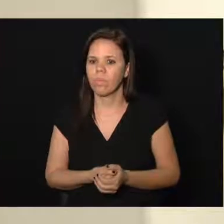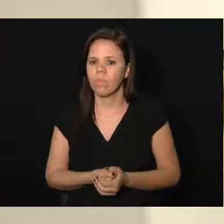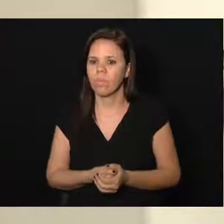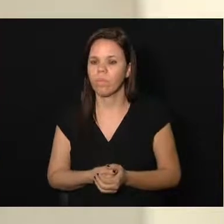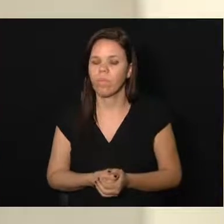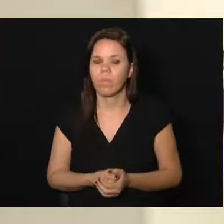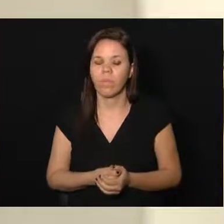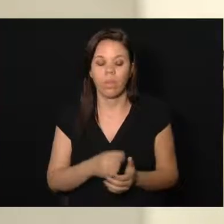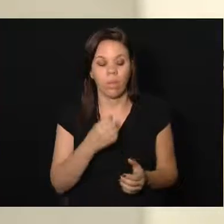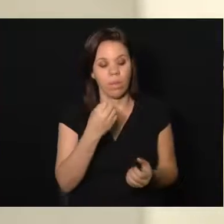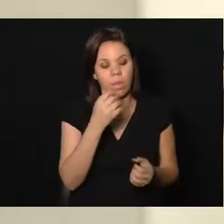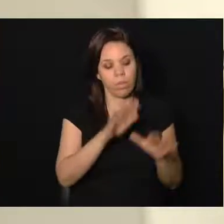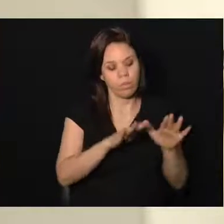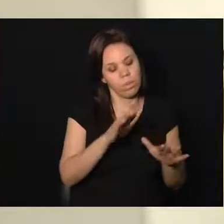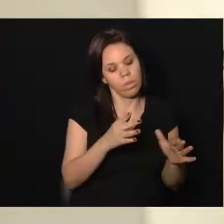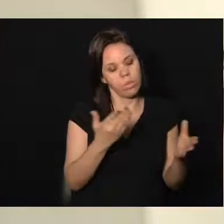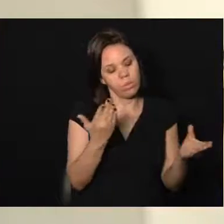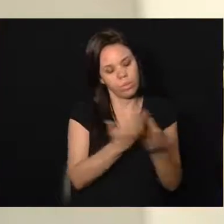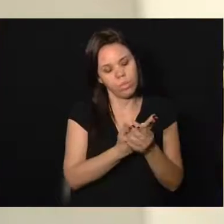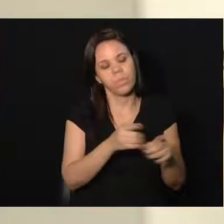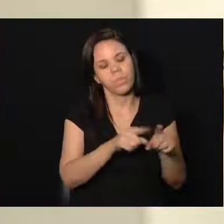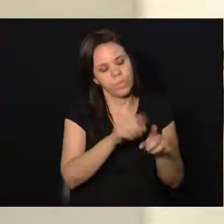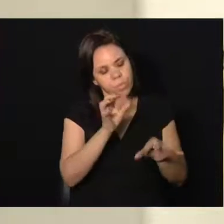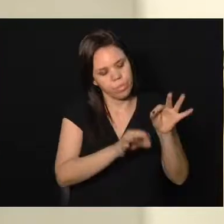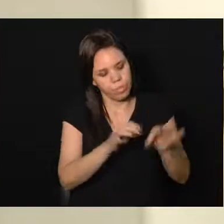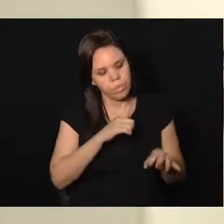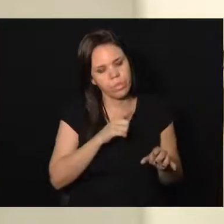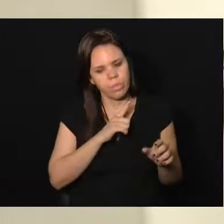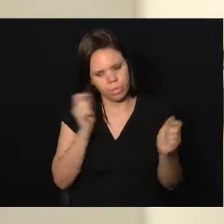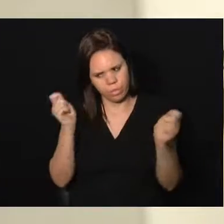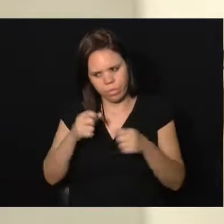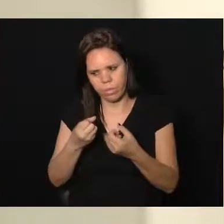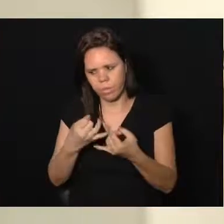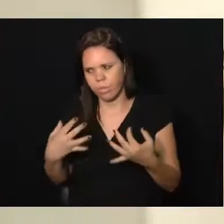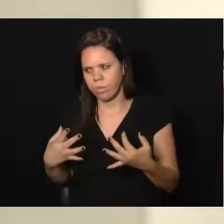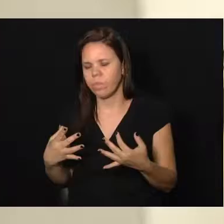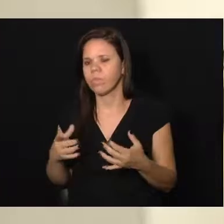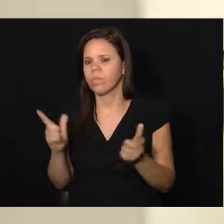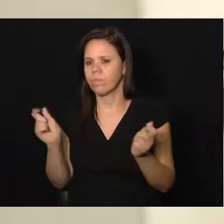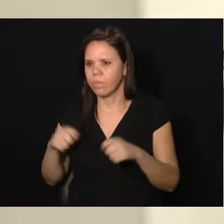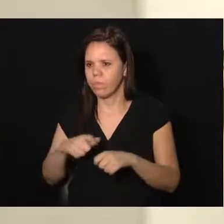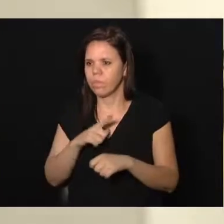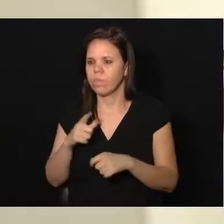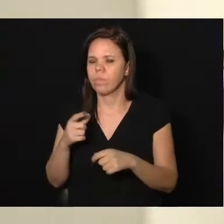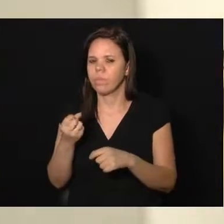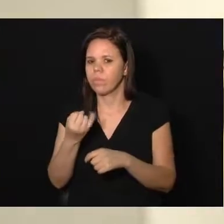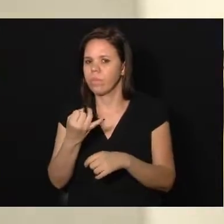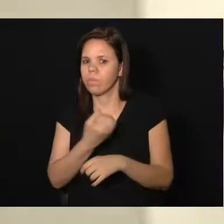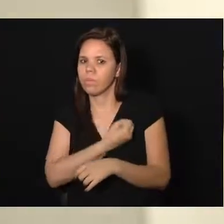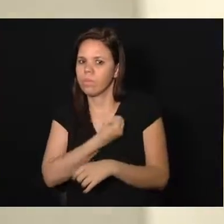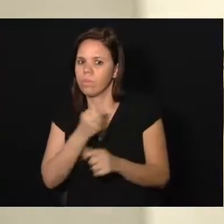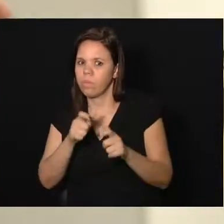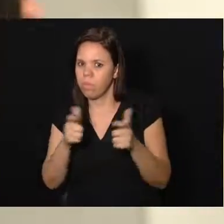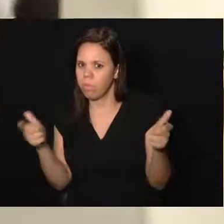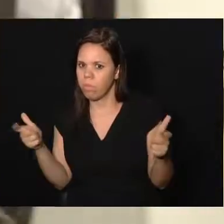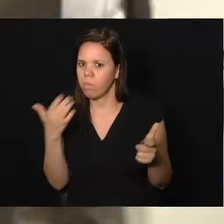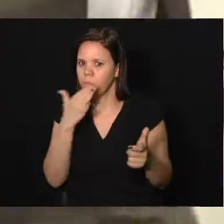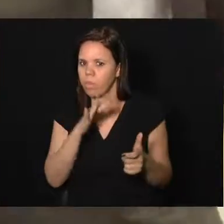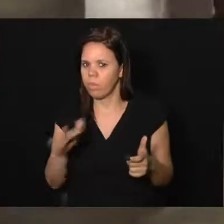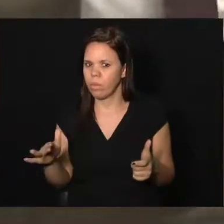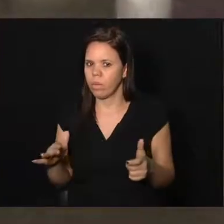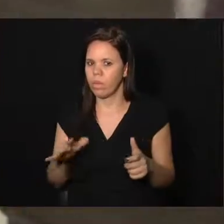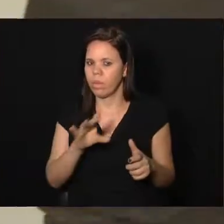medida judicial, estão com capacidade superdimensionada. Há um número maior de crianças